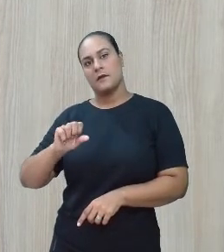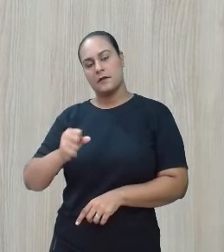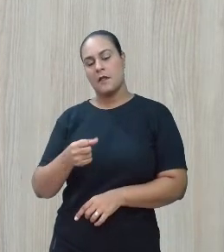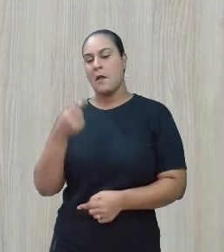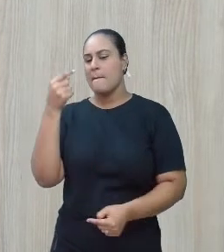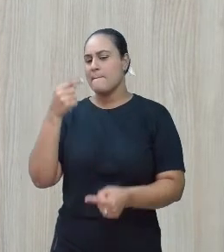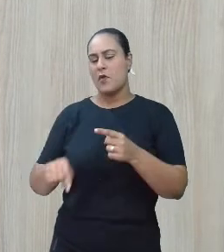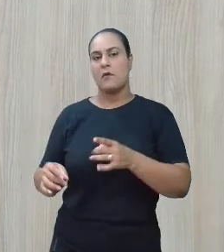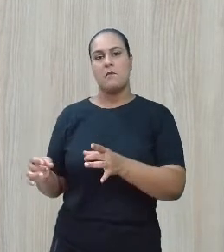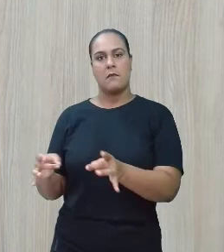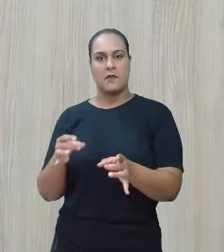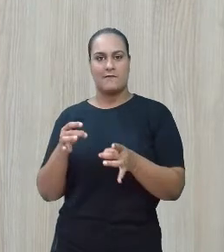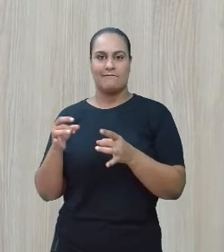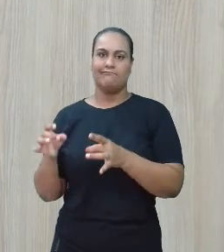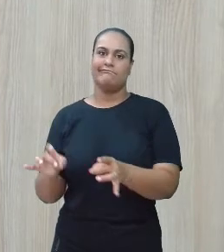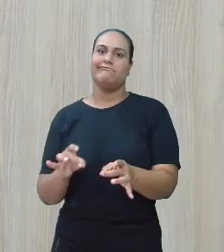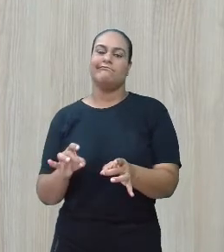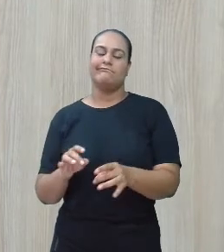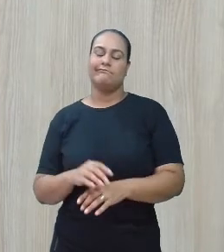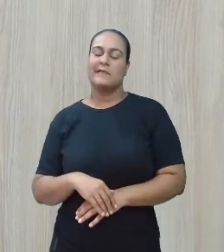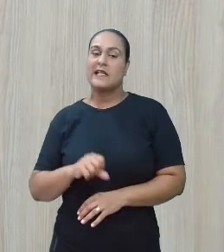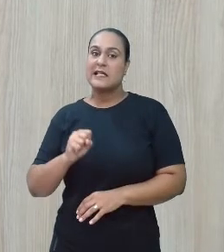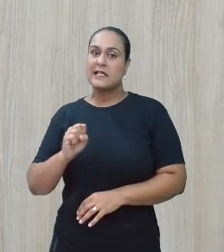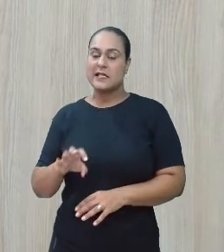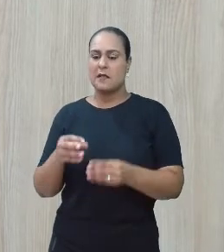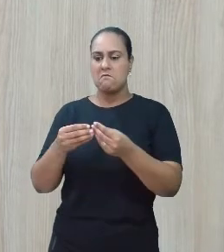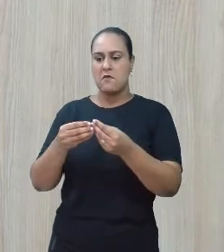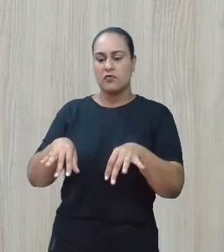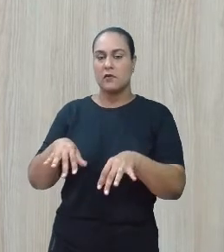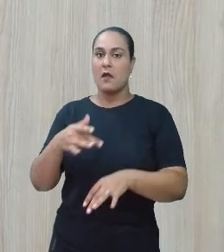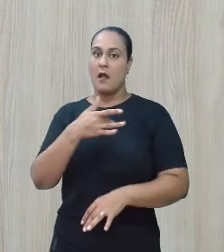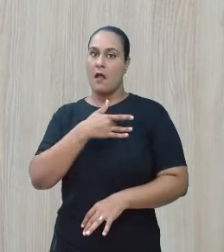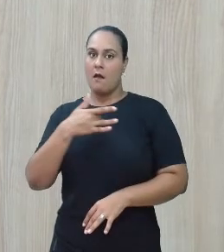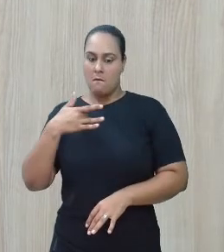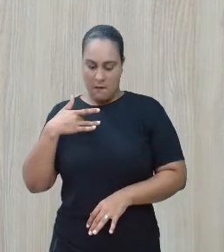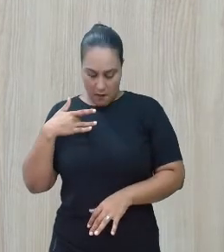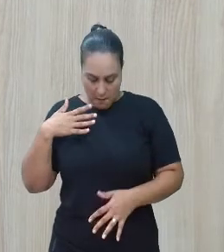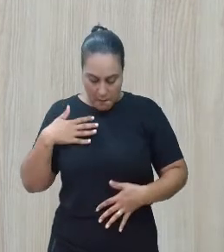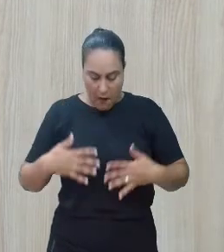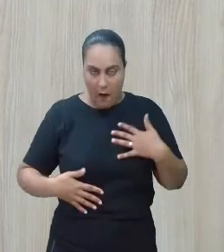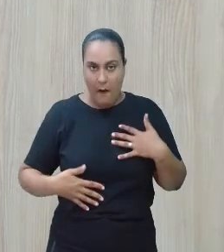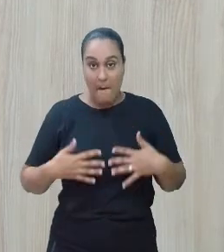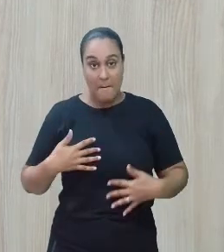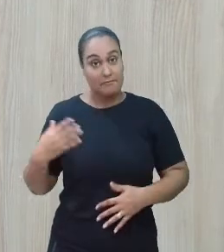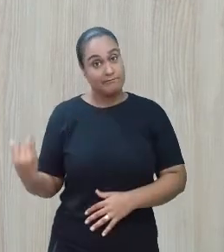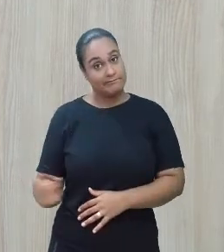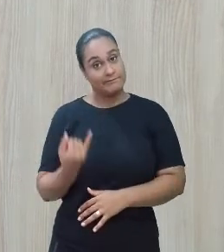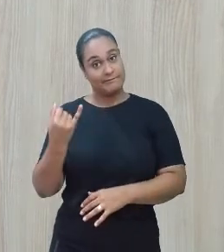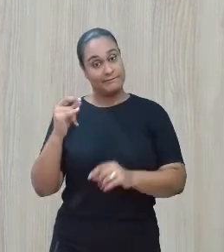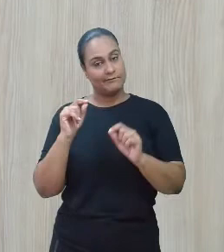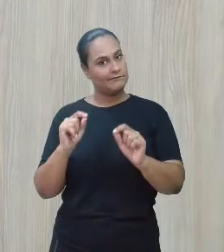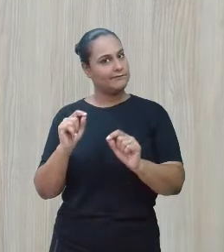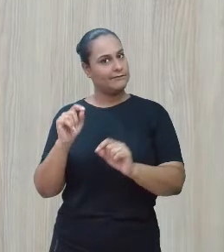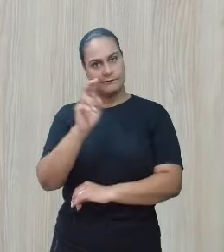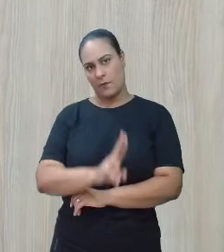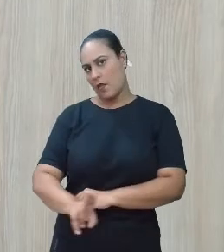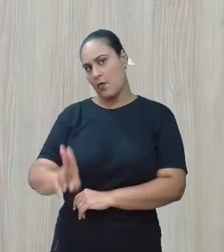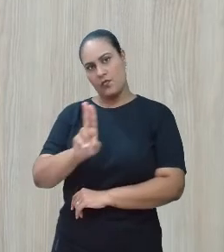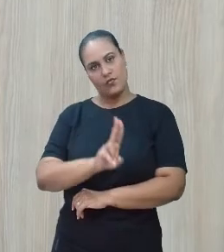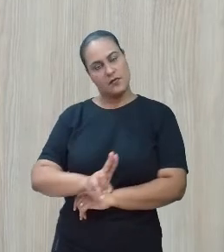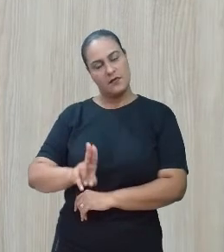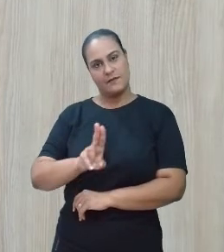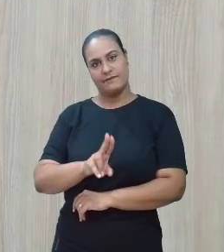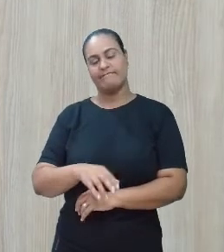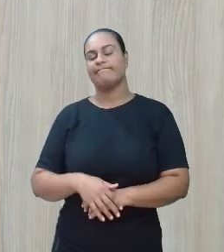ser comercializada. Então, se faz mal ao nosso organismo, então é importante que a gente não use, não é, professora Isabel?